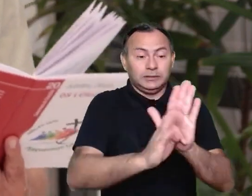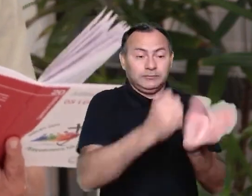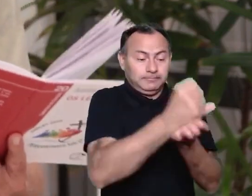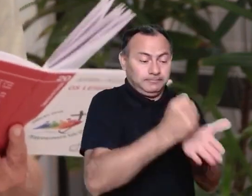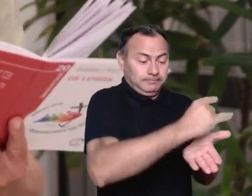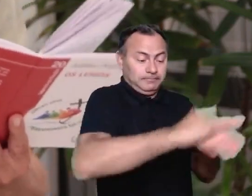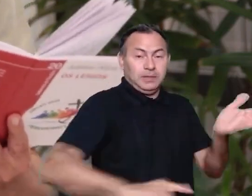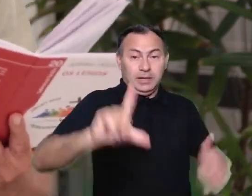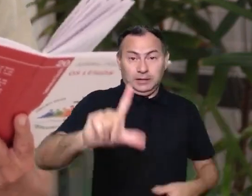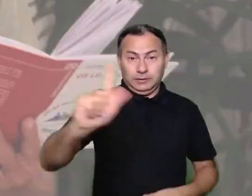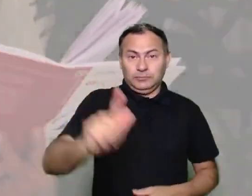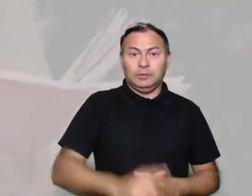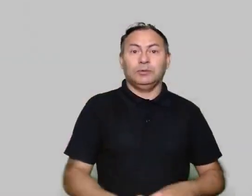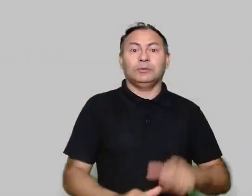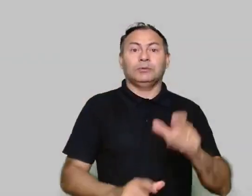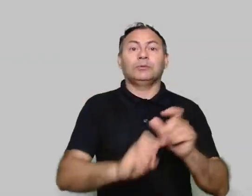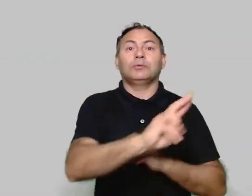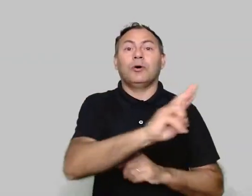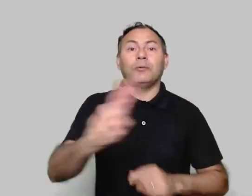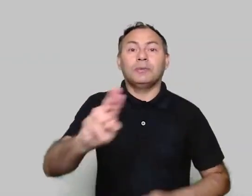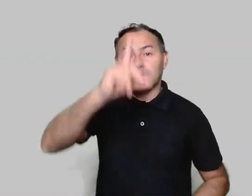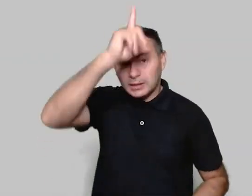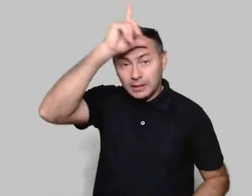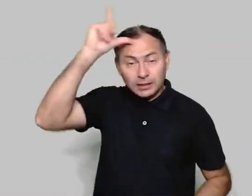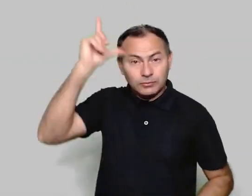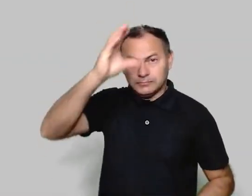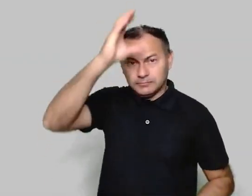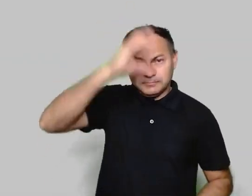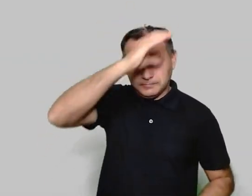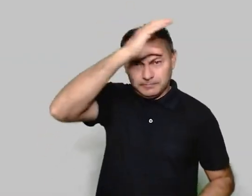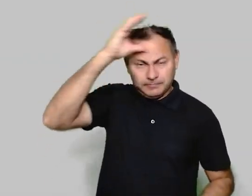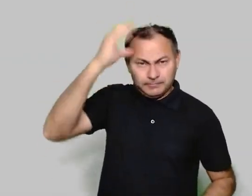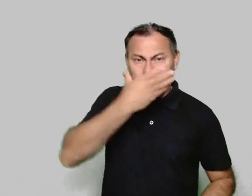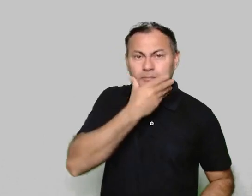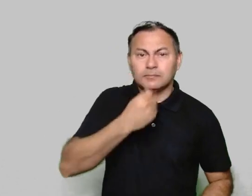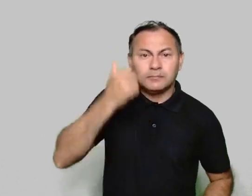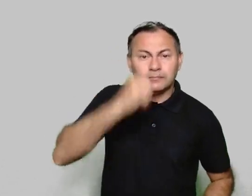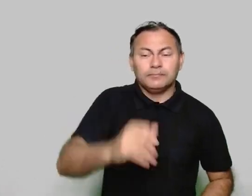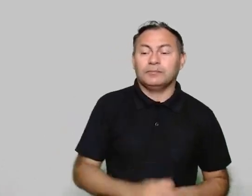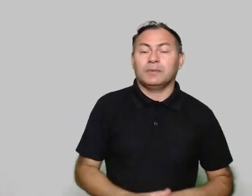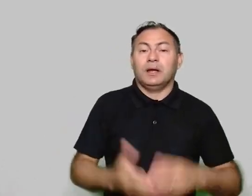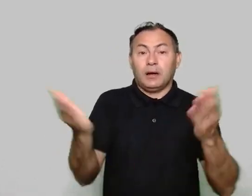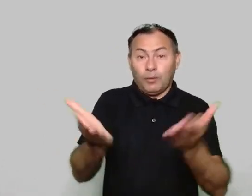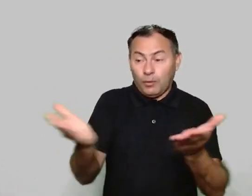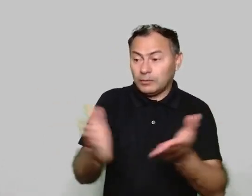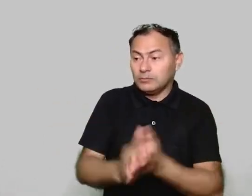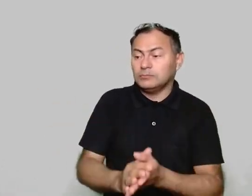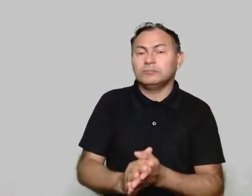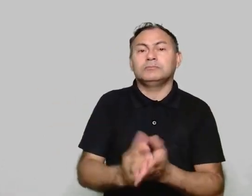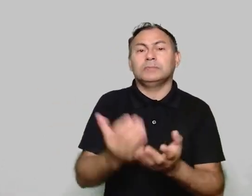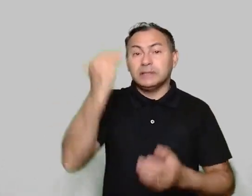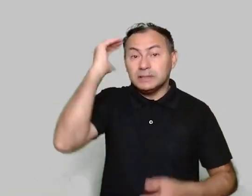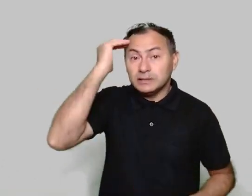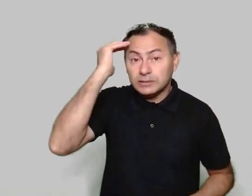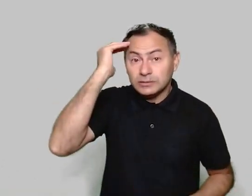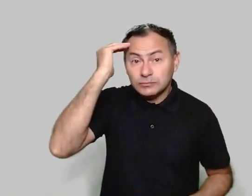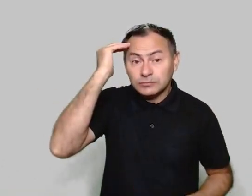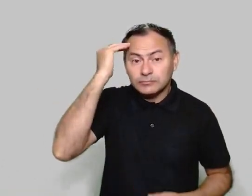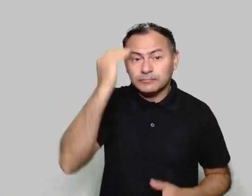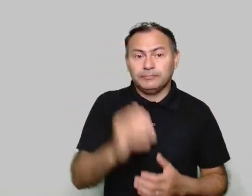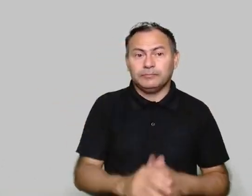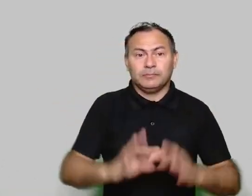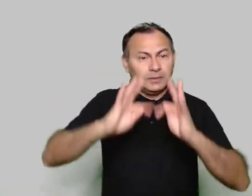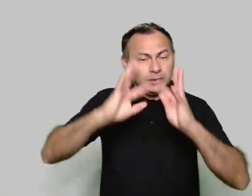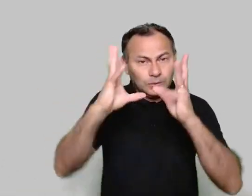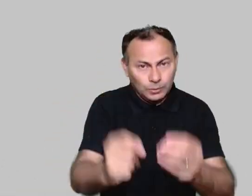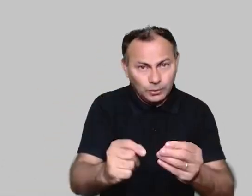Gentium. Pelo nome de leigos, cristãos leigos, cristãs leigas, aqui são